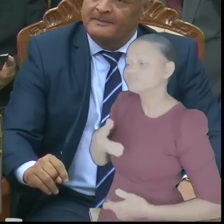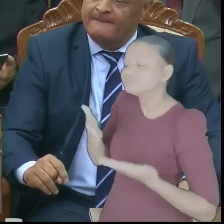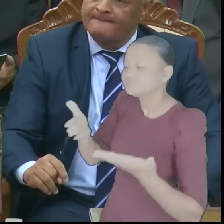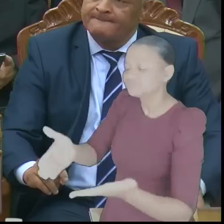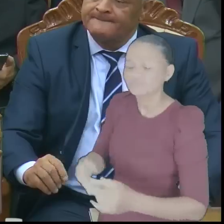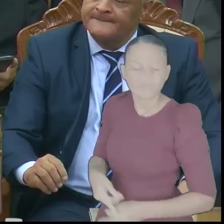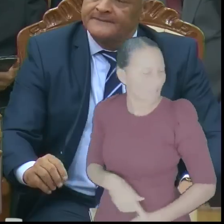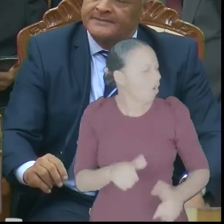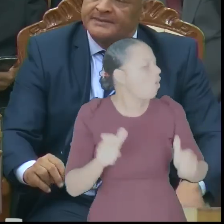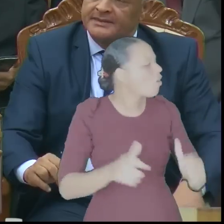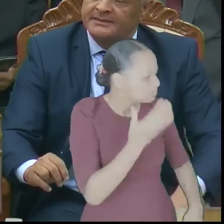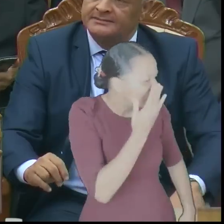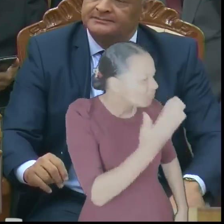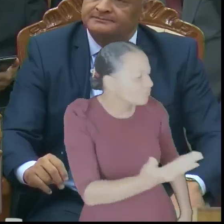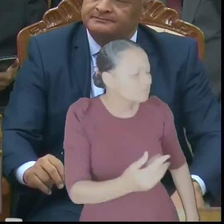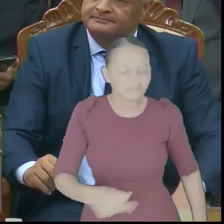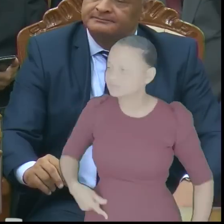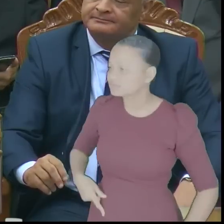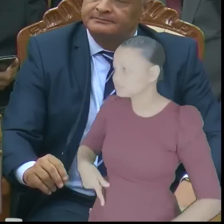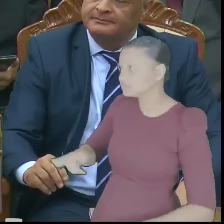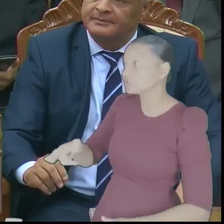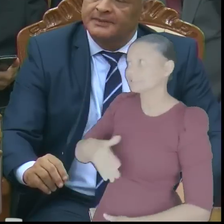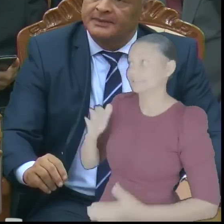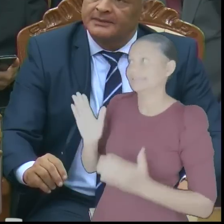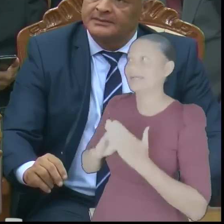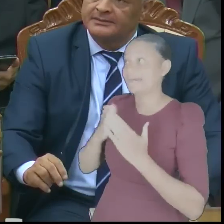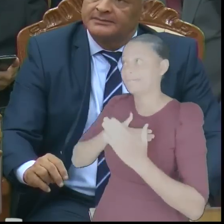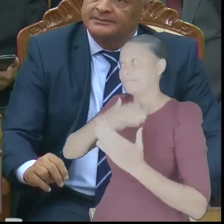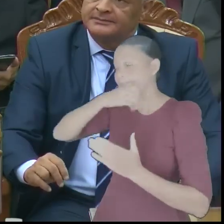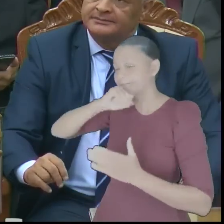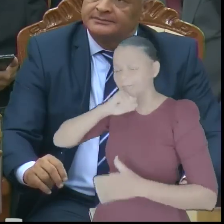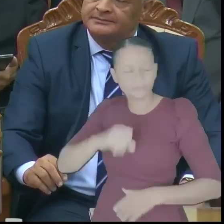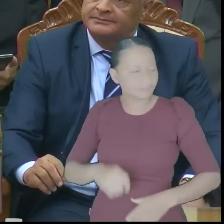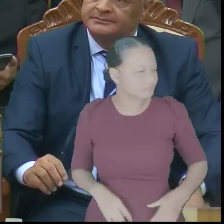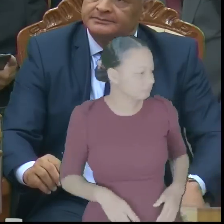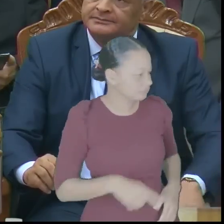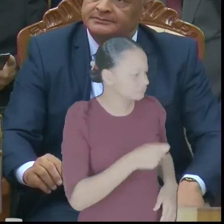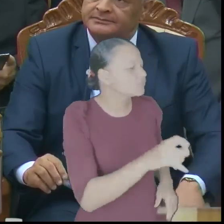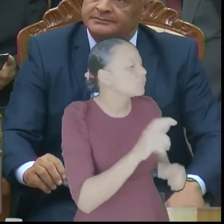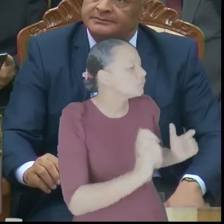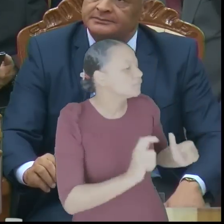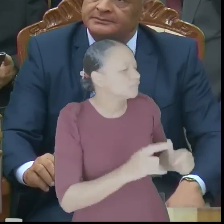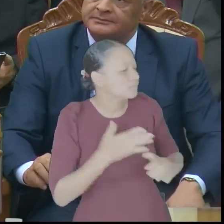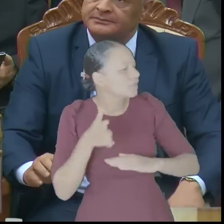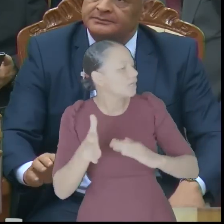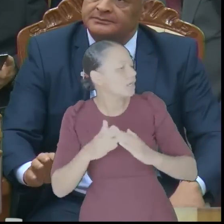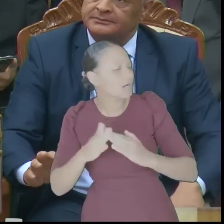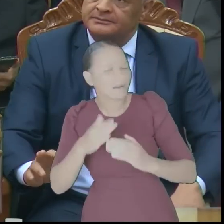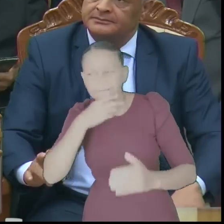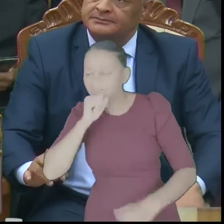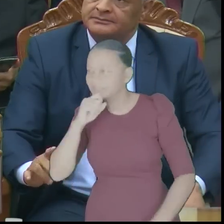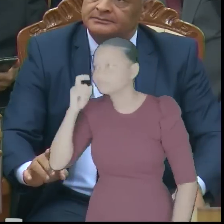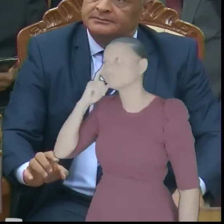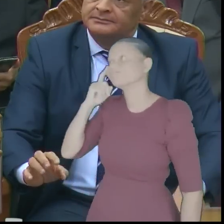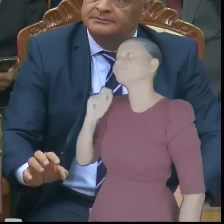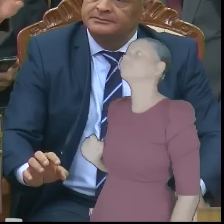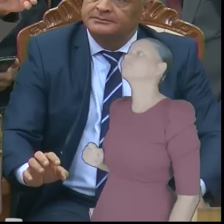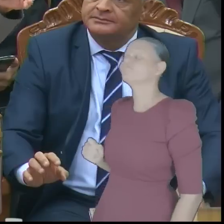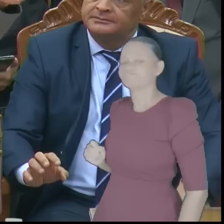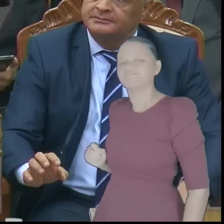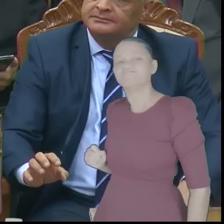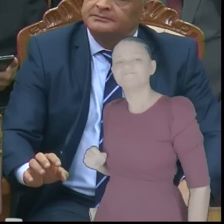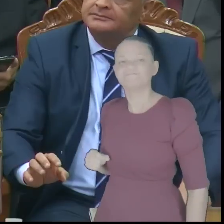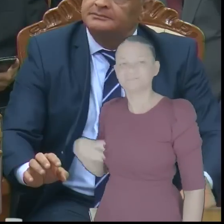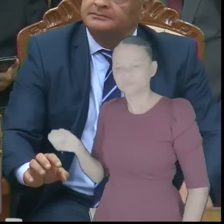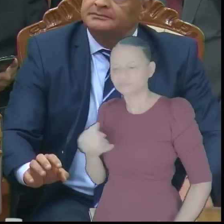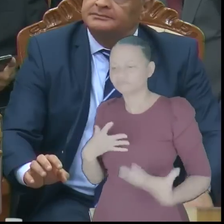na frente aonde? Ele disse: na casa de meu pai. Ela disse: sim, vai fazer o que na casa do teu pai? Ela pensou, e ela era nova